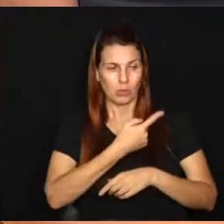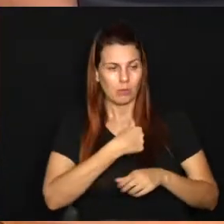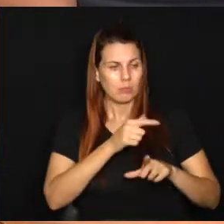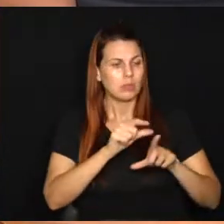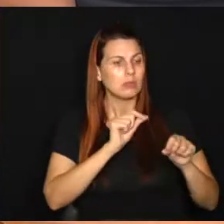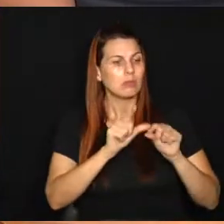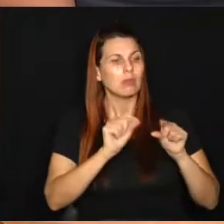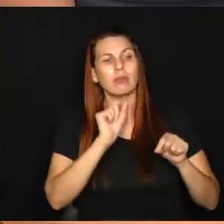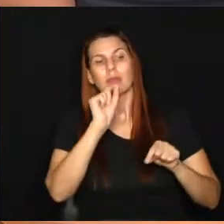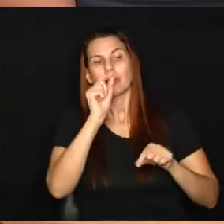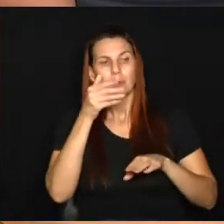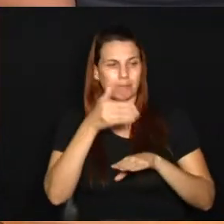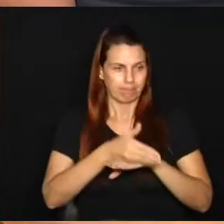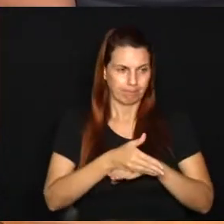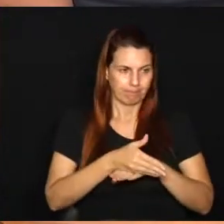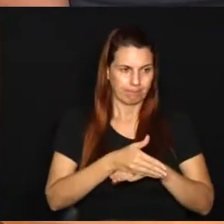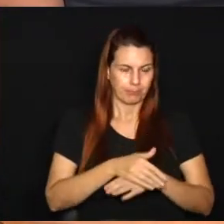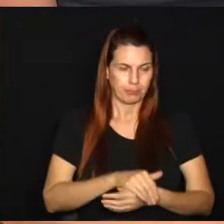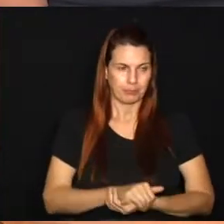e, enfim...